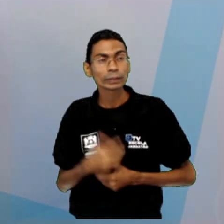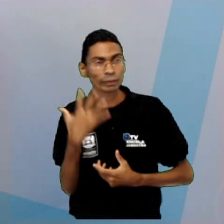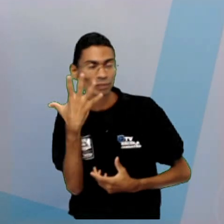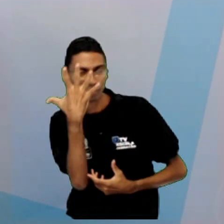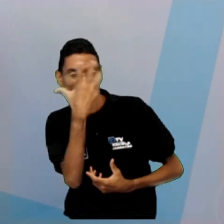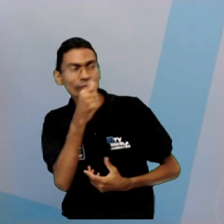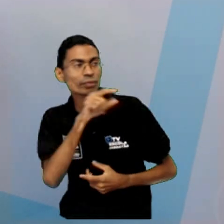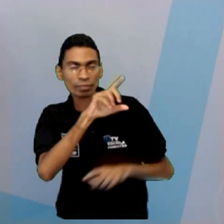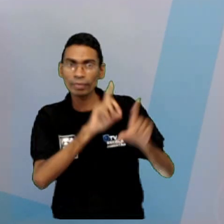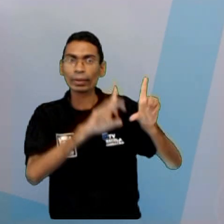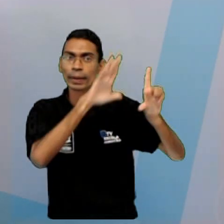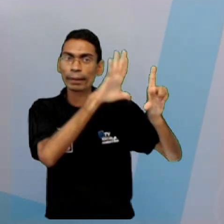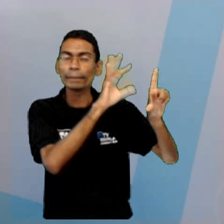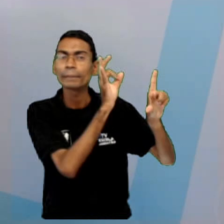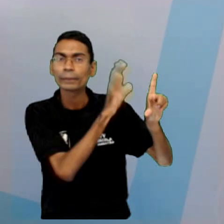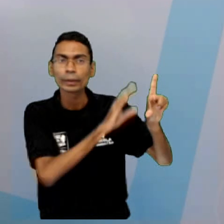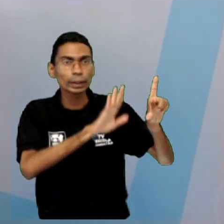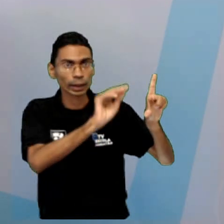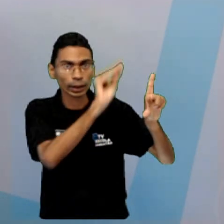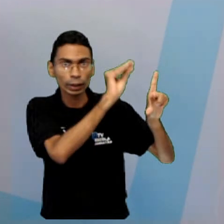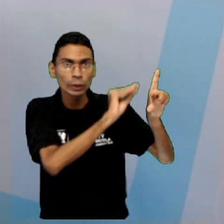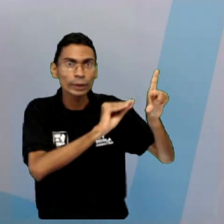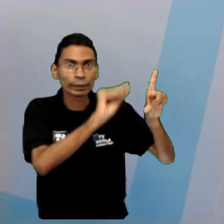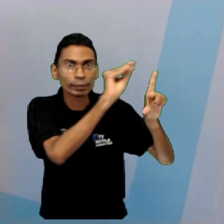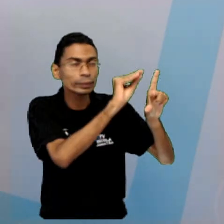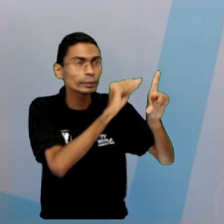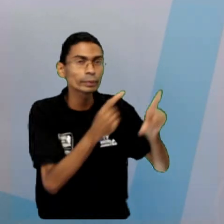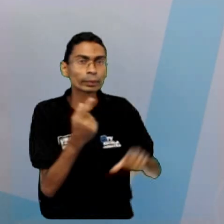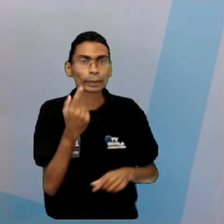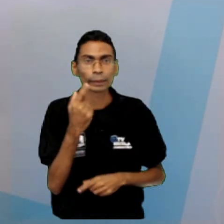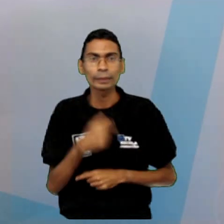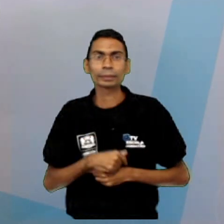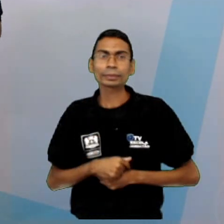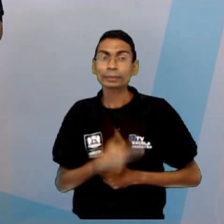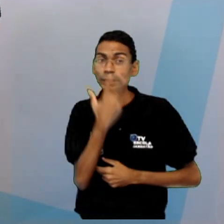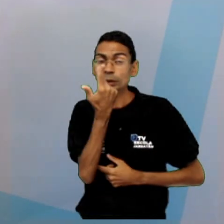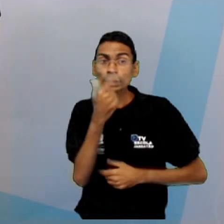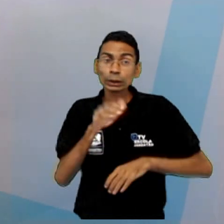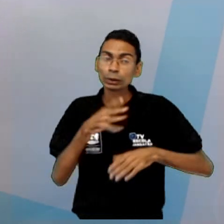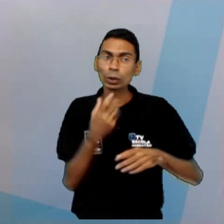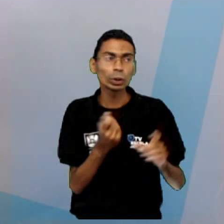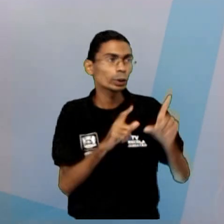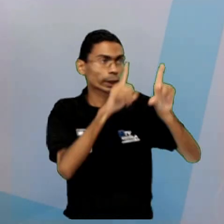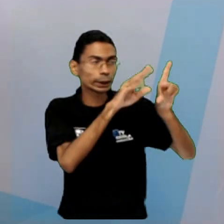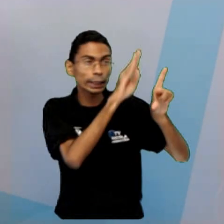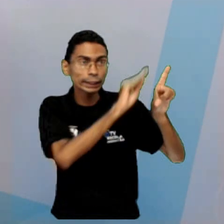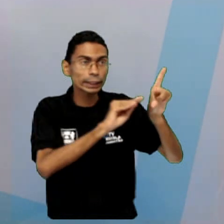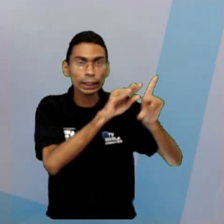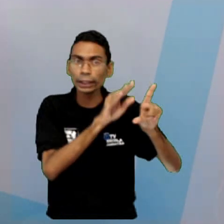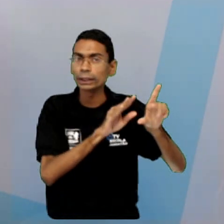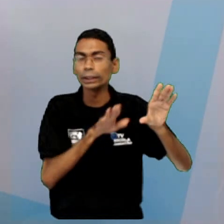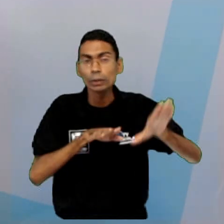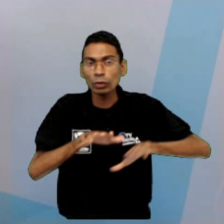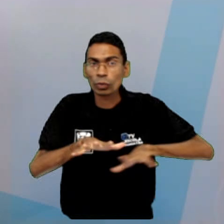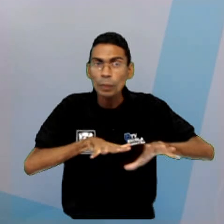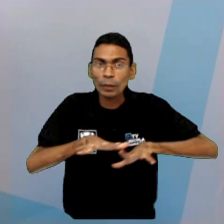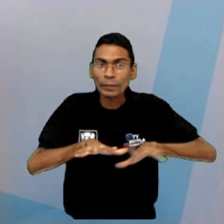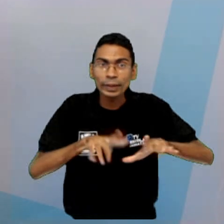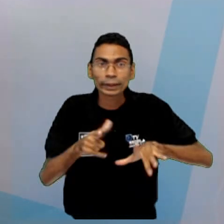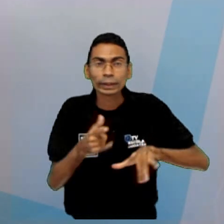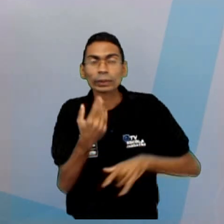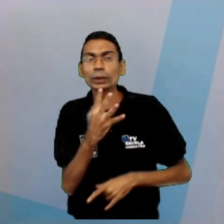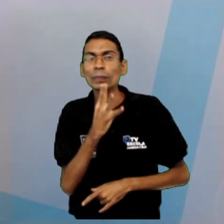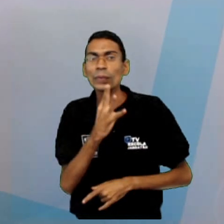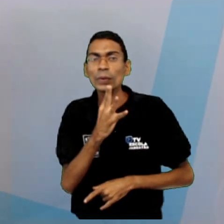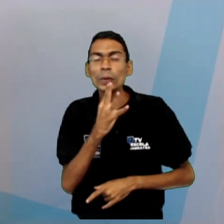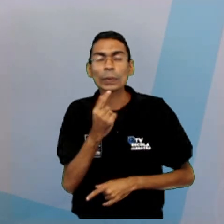Parece que as formas estão em movimento. Né? Ficava muito colorido e muito bonito. Então, por isso ele ficou conhecido como